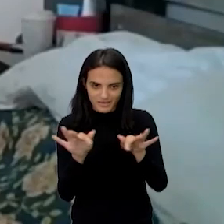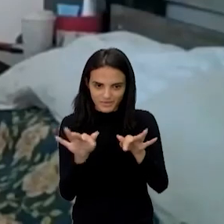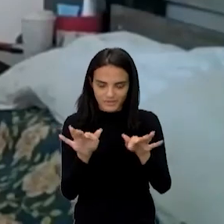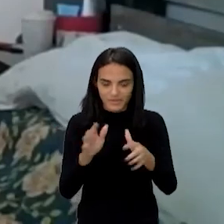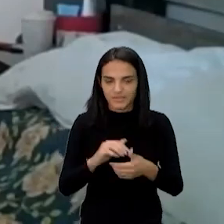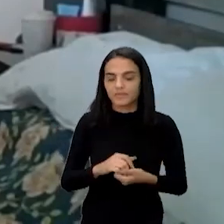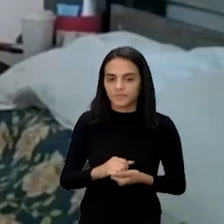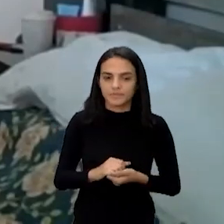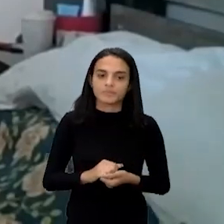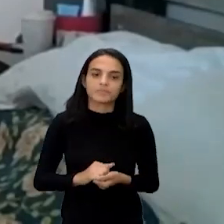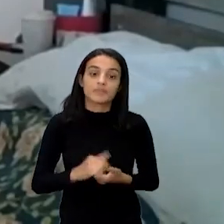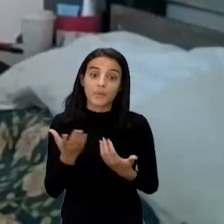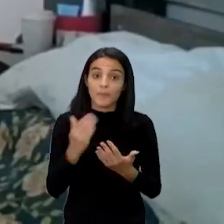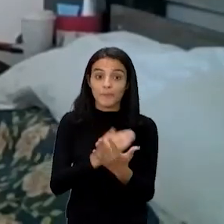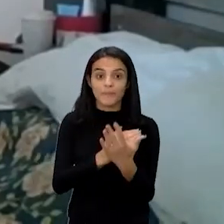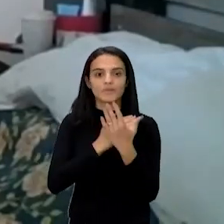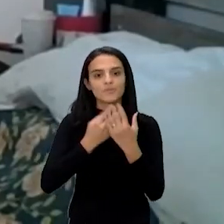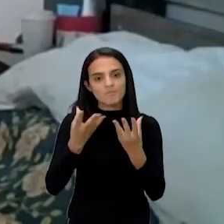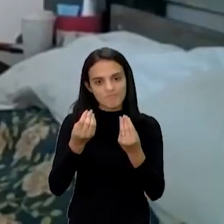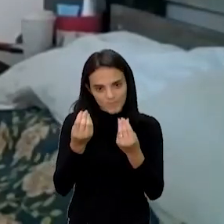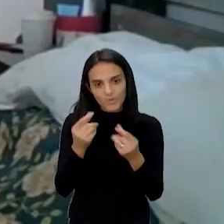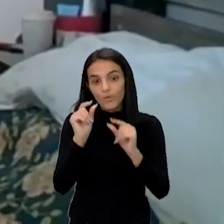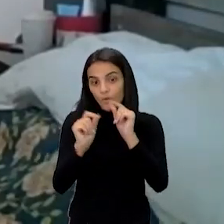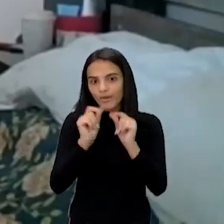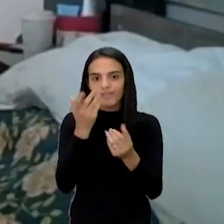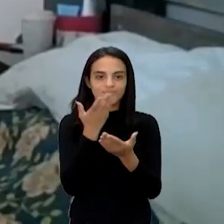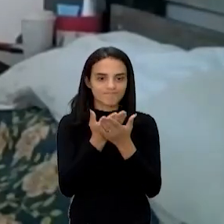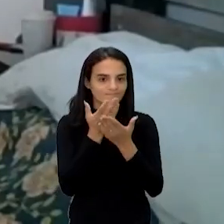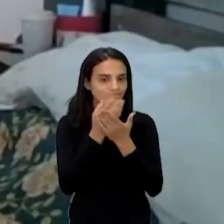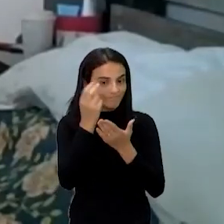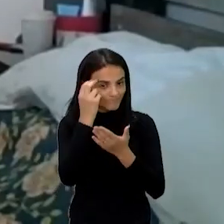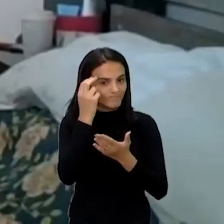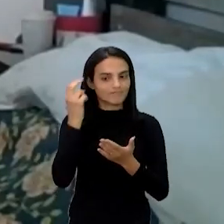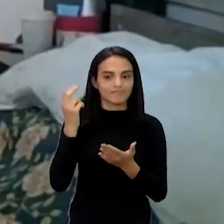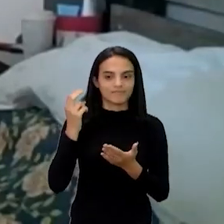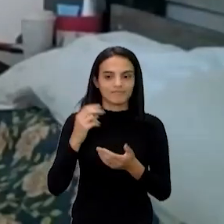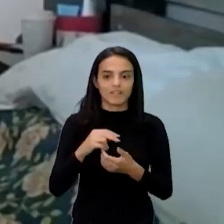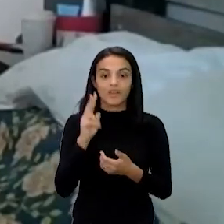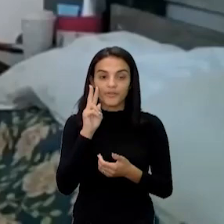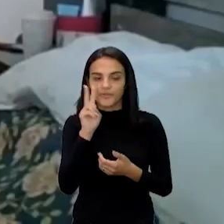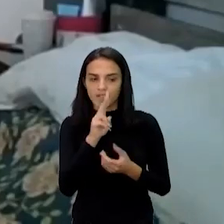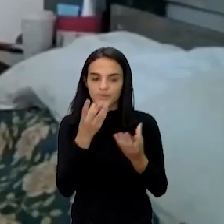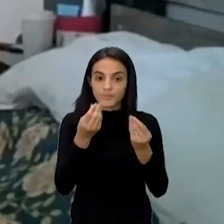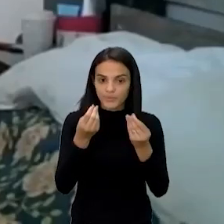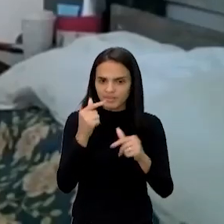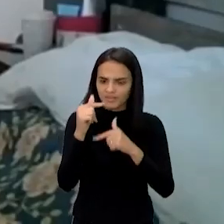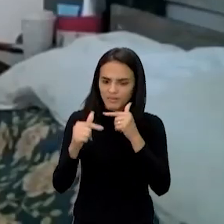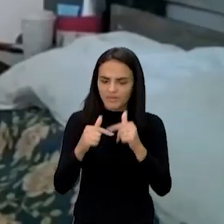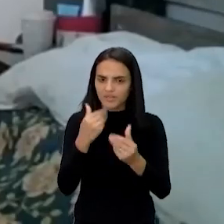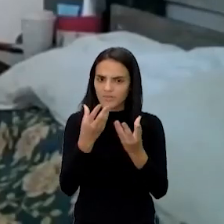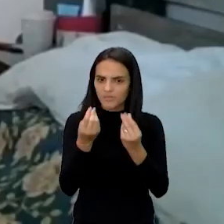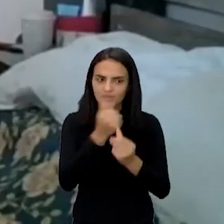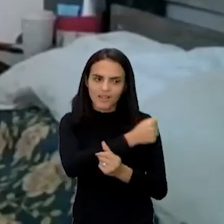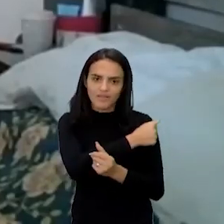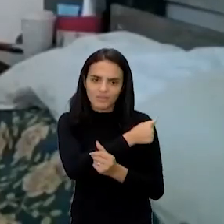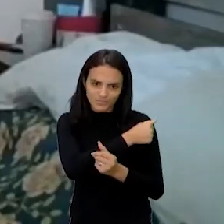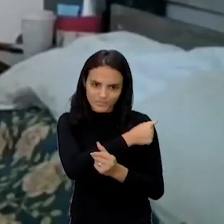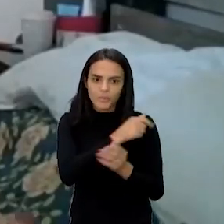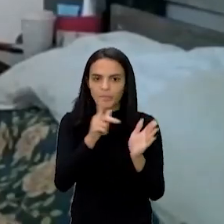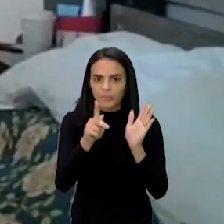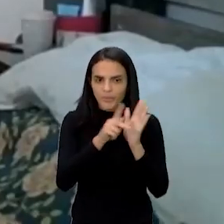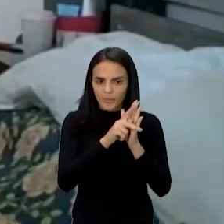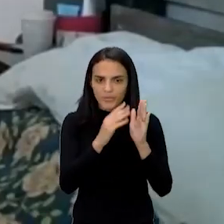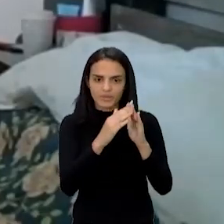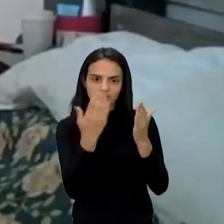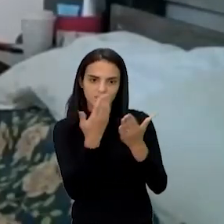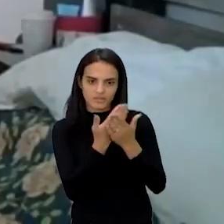na verdade, o que me ajudou muito foi a superdotação, mas assim, trabalhei com muitos alunos de escola pública e eu vejo